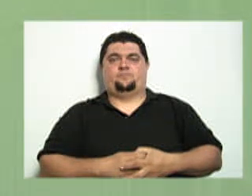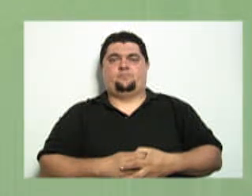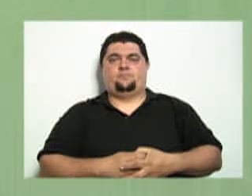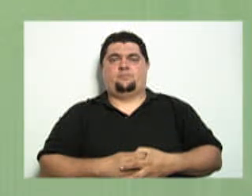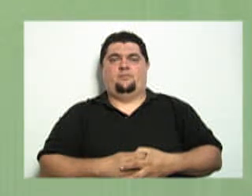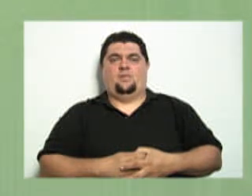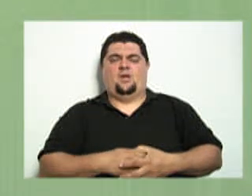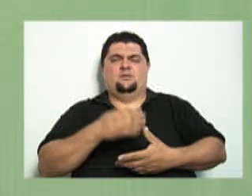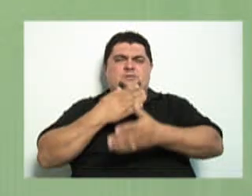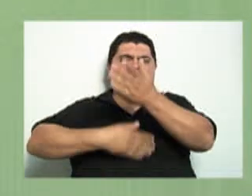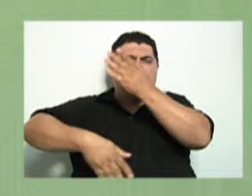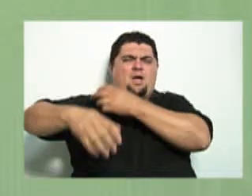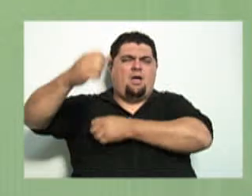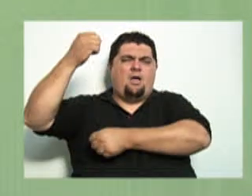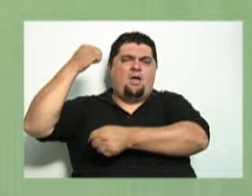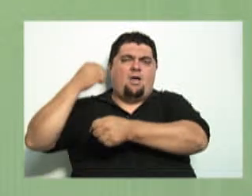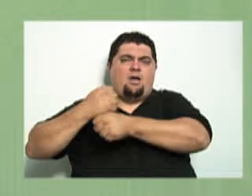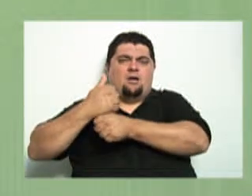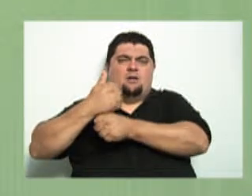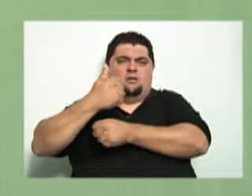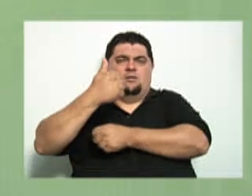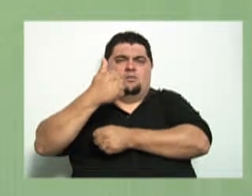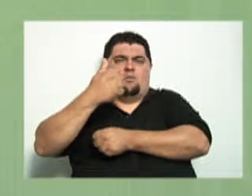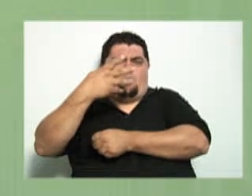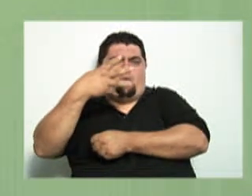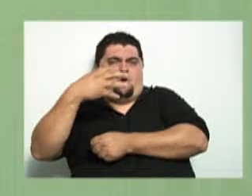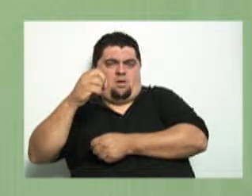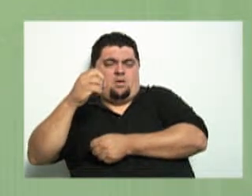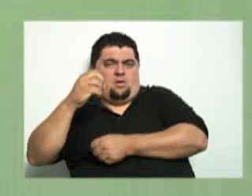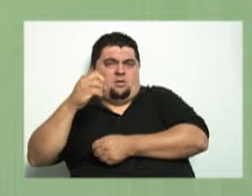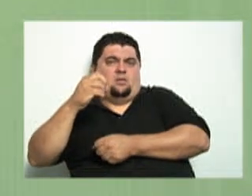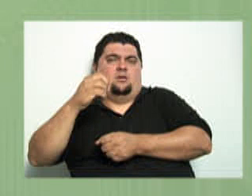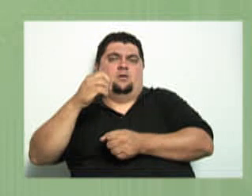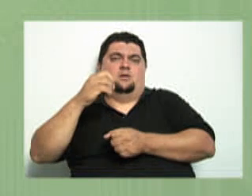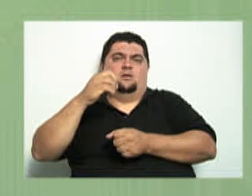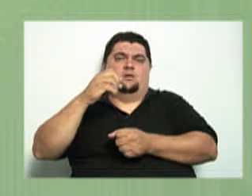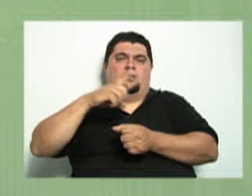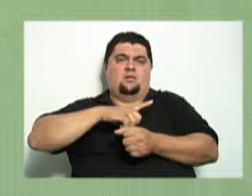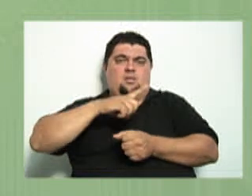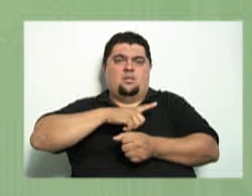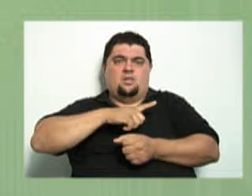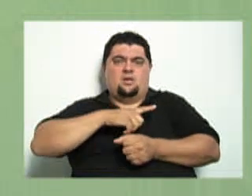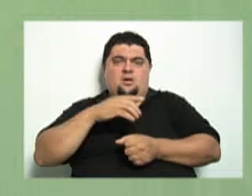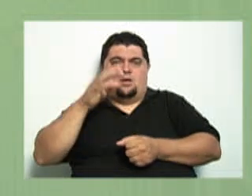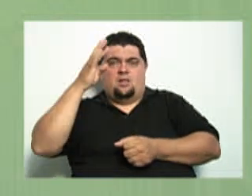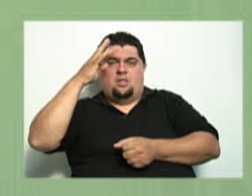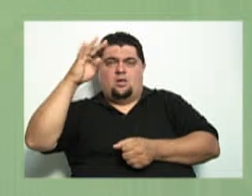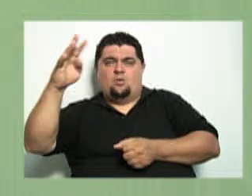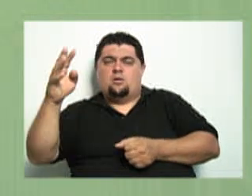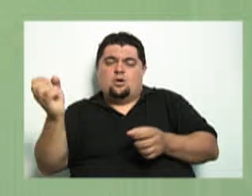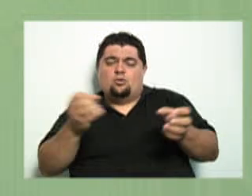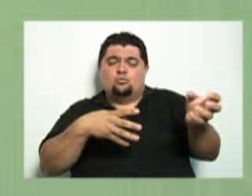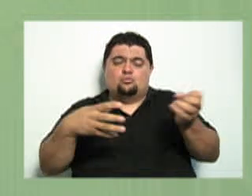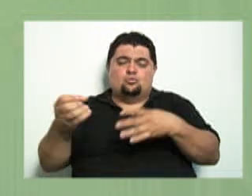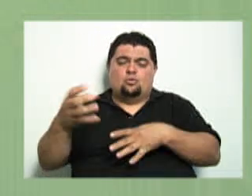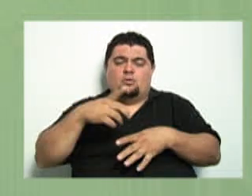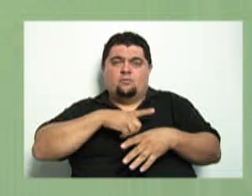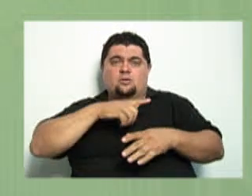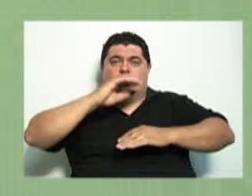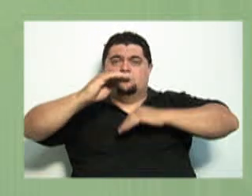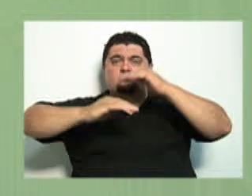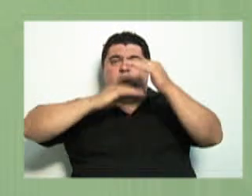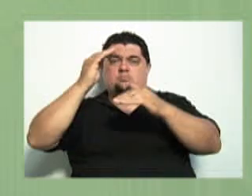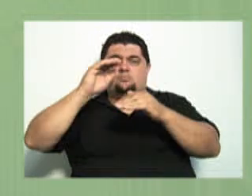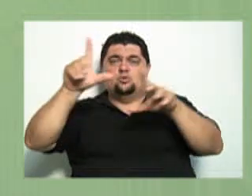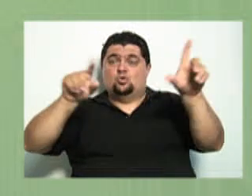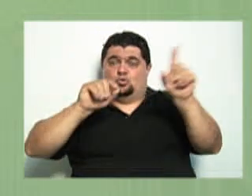Desde os anos 40 do século passado, quando a moderna teoria econômica do desenvolvimento afinal se